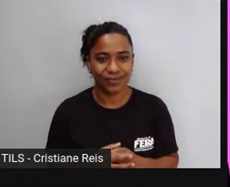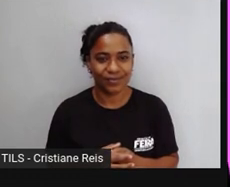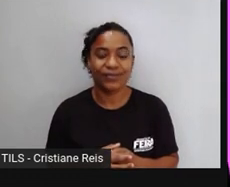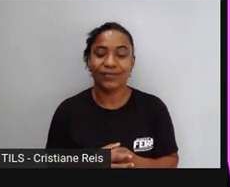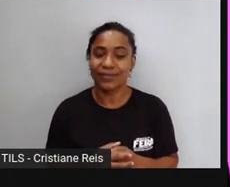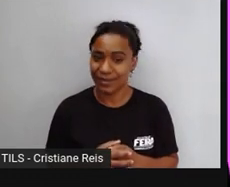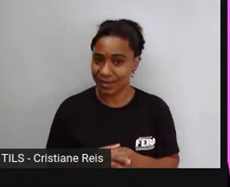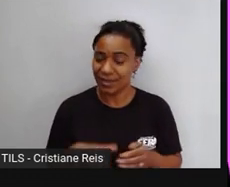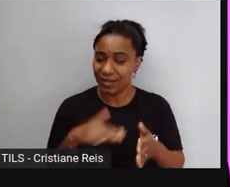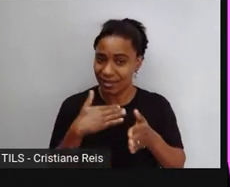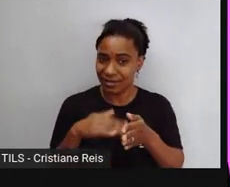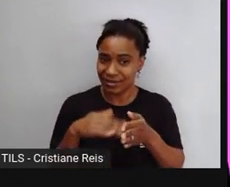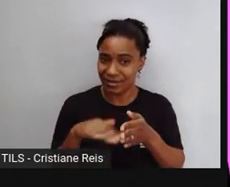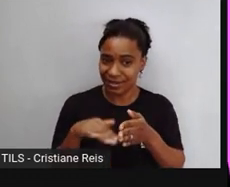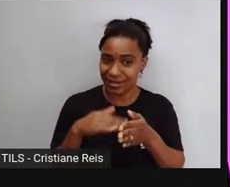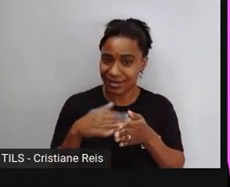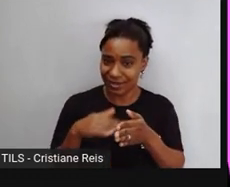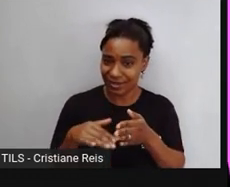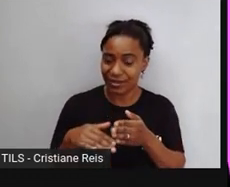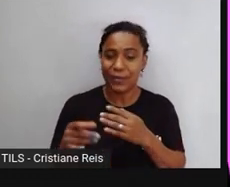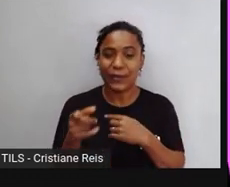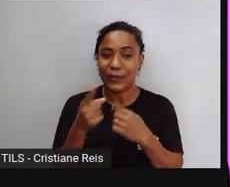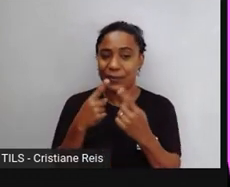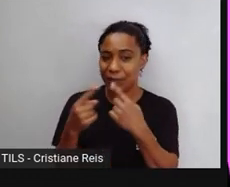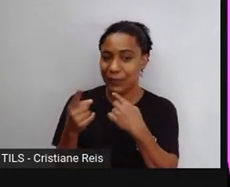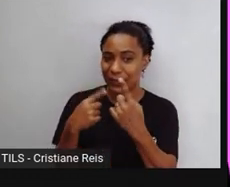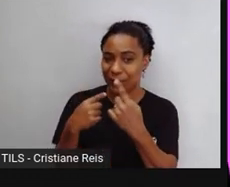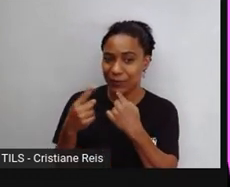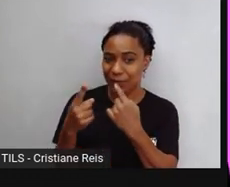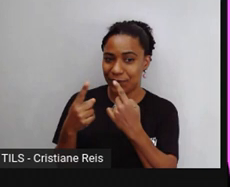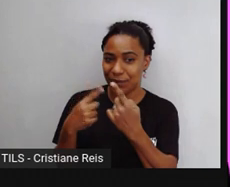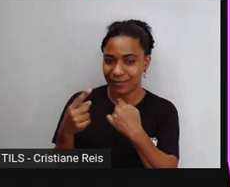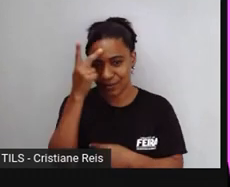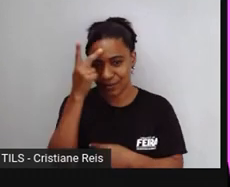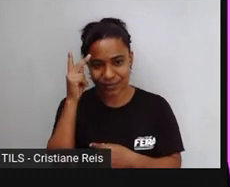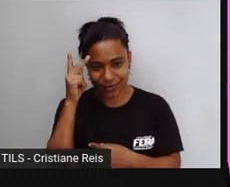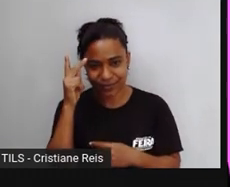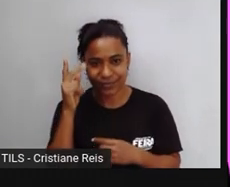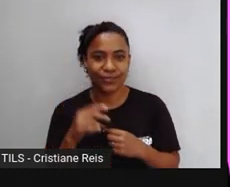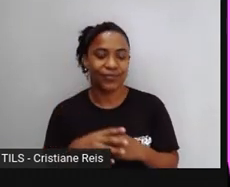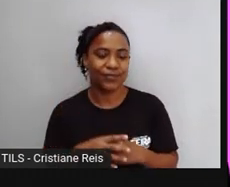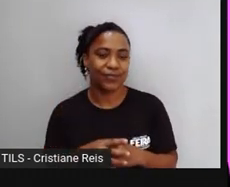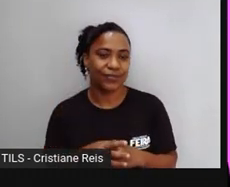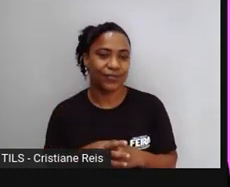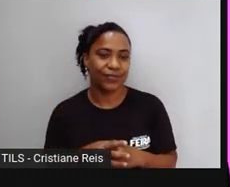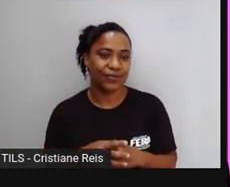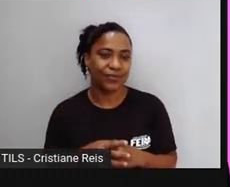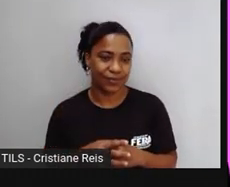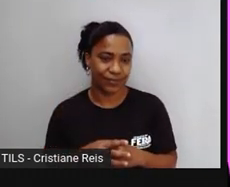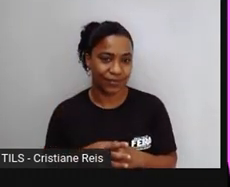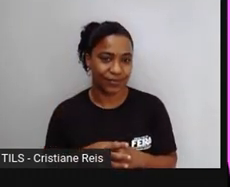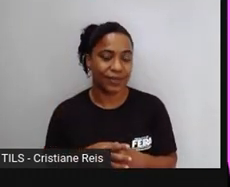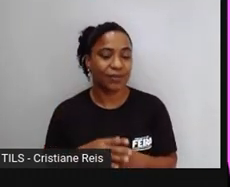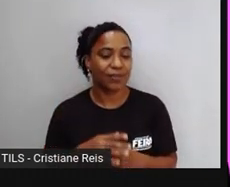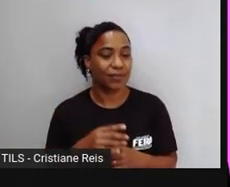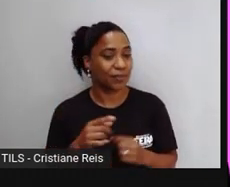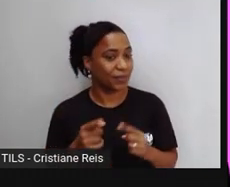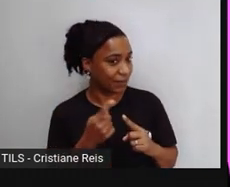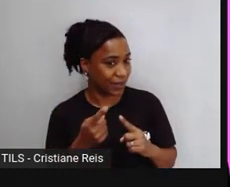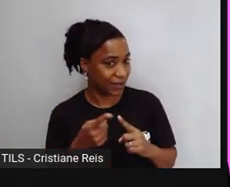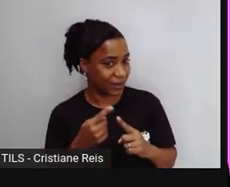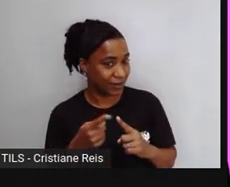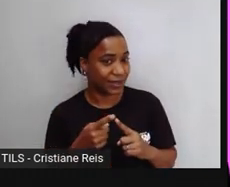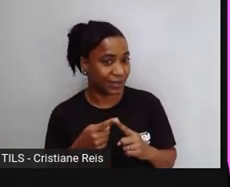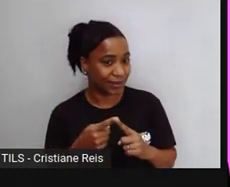A secretária, está entrevistando um candidato. Então, ela pergunta, ou melhor, ela cumprimenta primeiro,